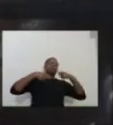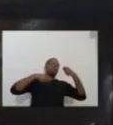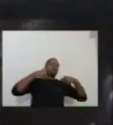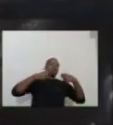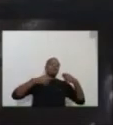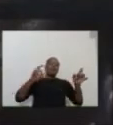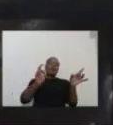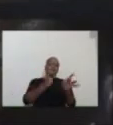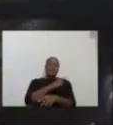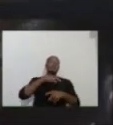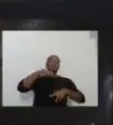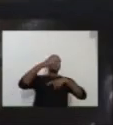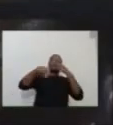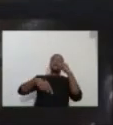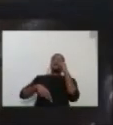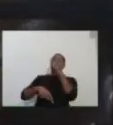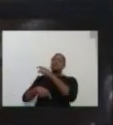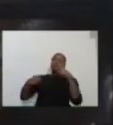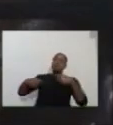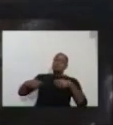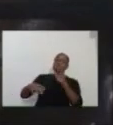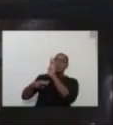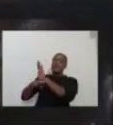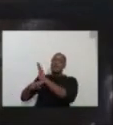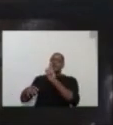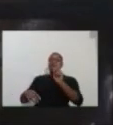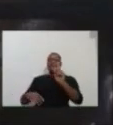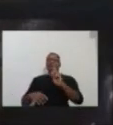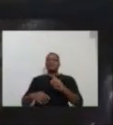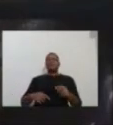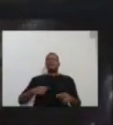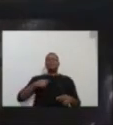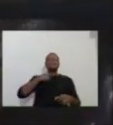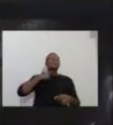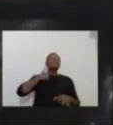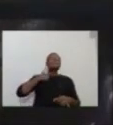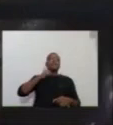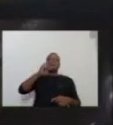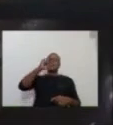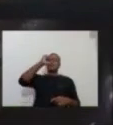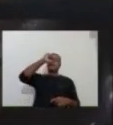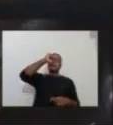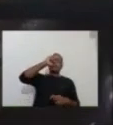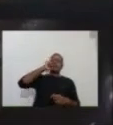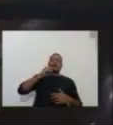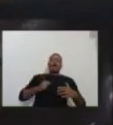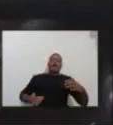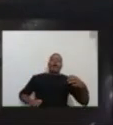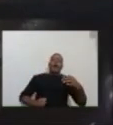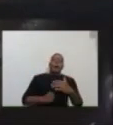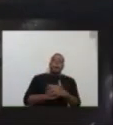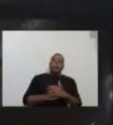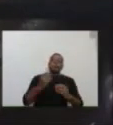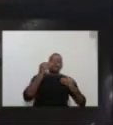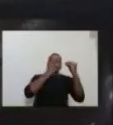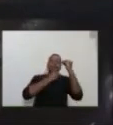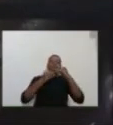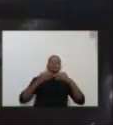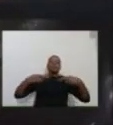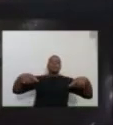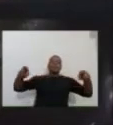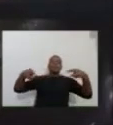sede, que eu enchi bem a barriga, fui me deitar numa rede, de modo de tirar a fadiga do cansaço da